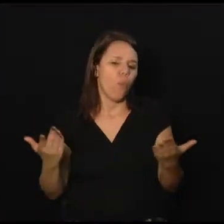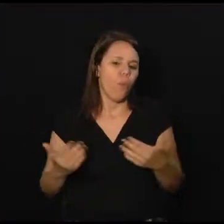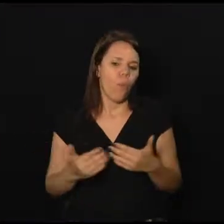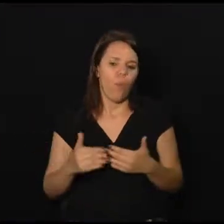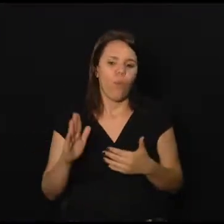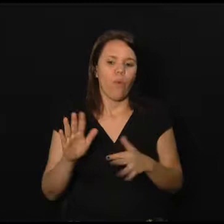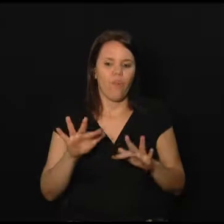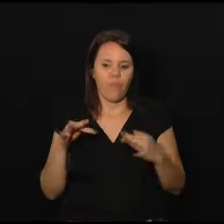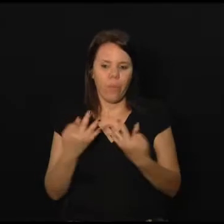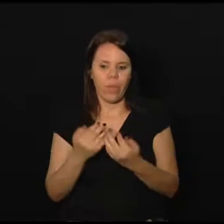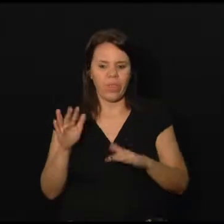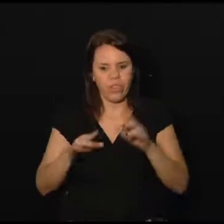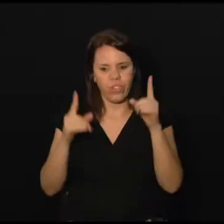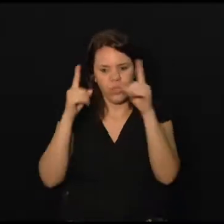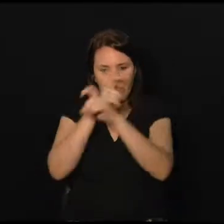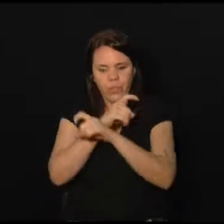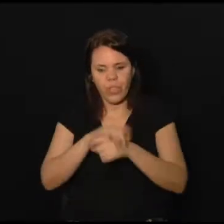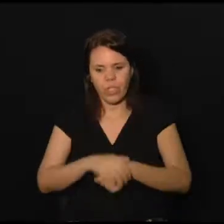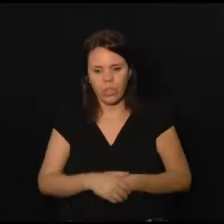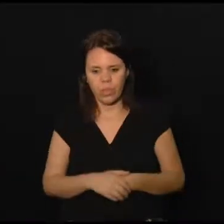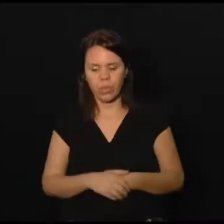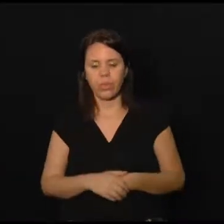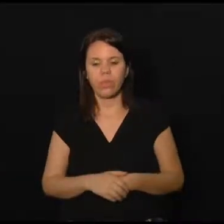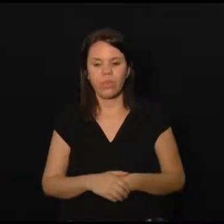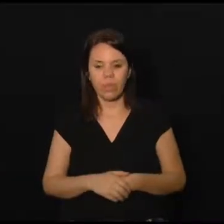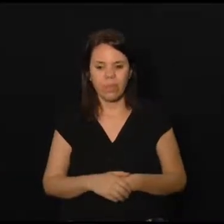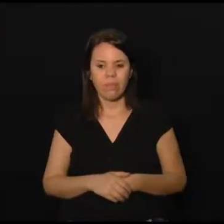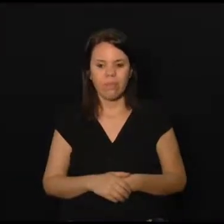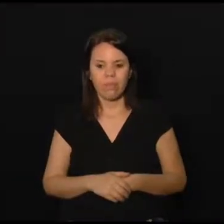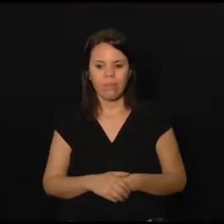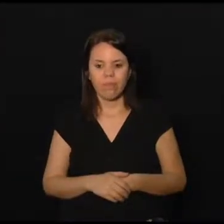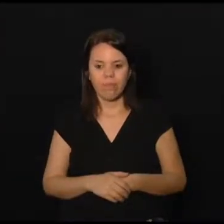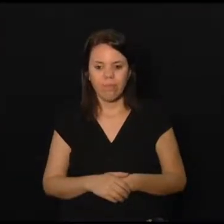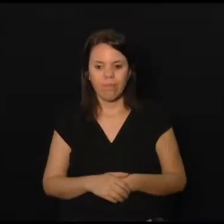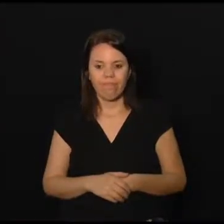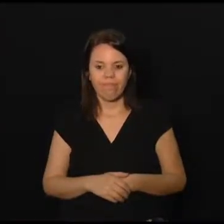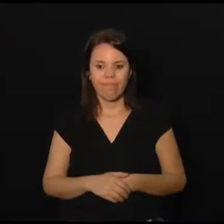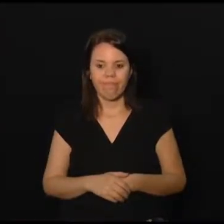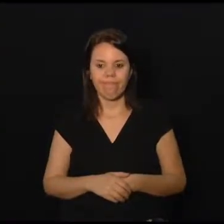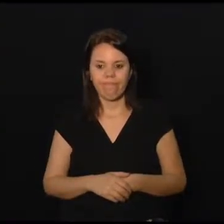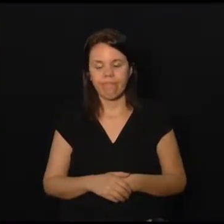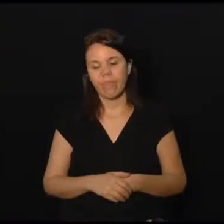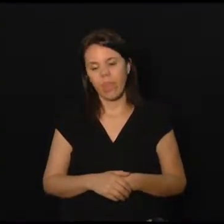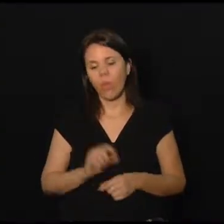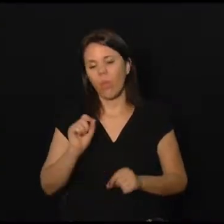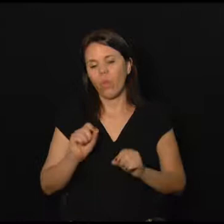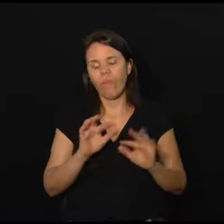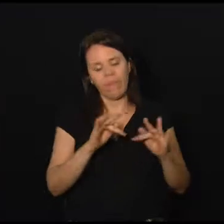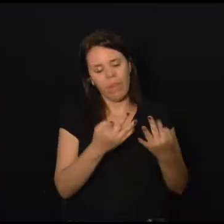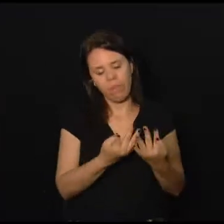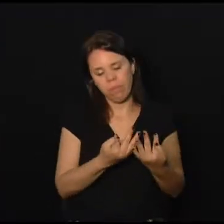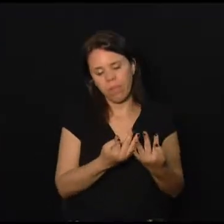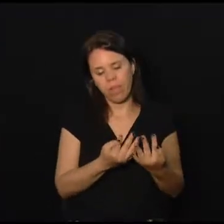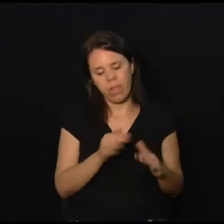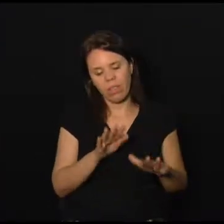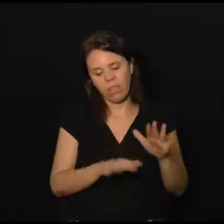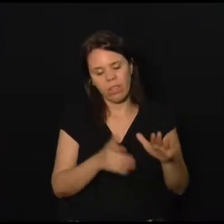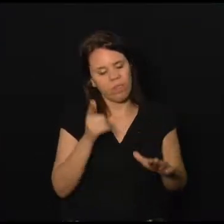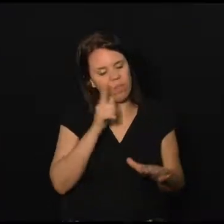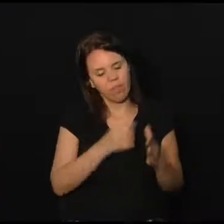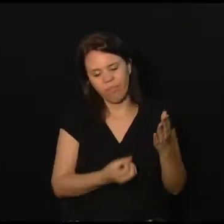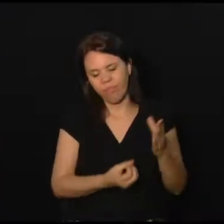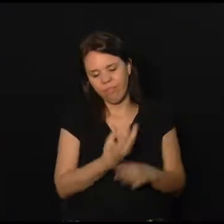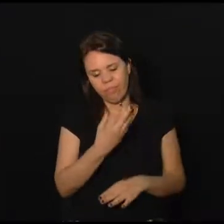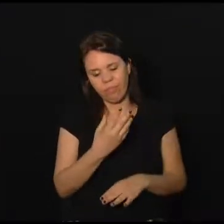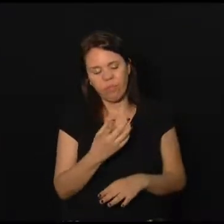que uma família seja funcional, está sendo uma exceção a família funcional, diante de tantos